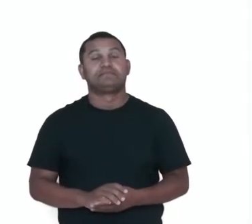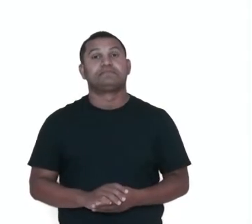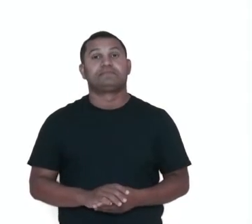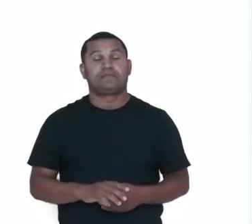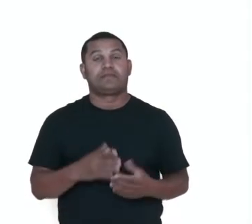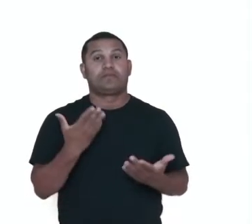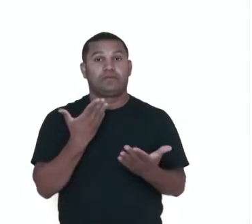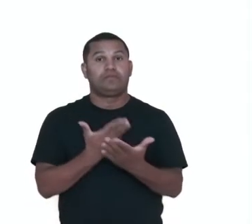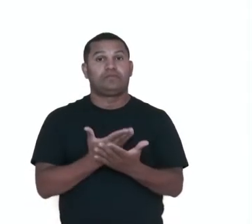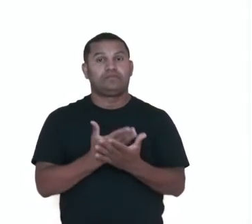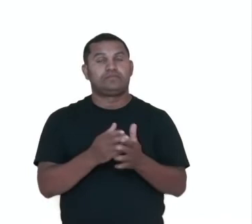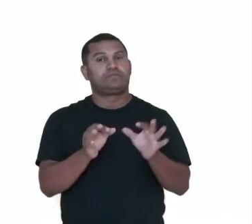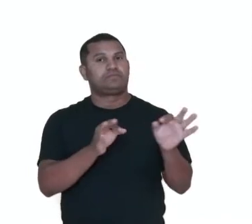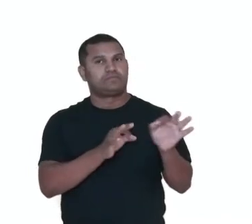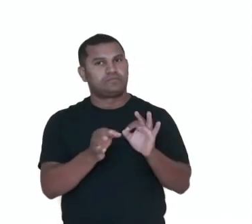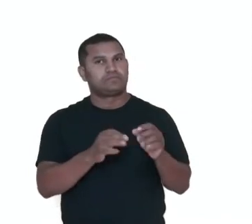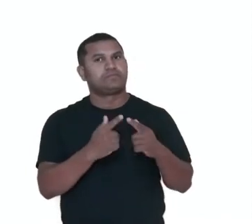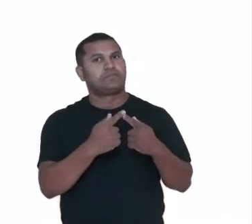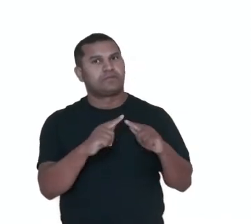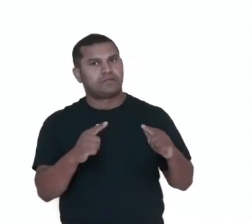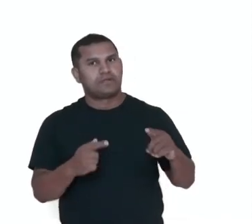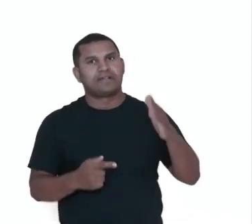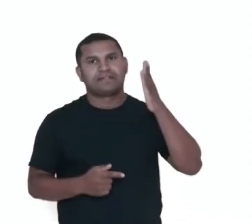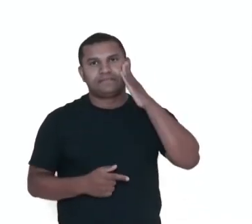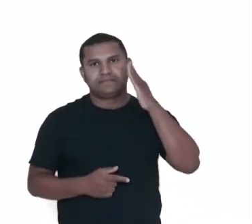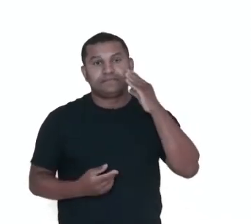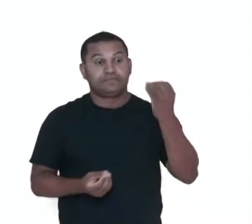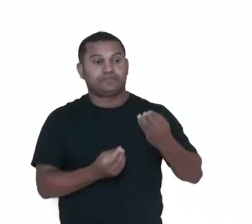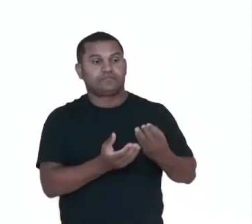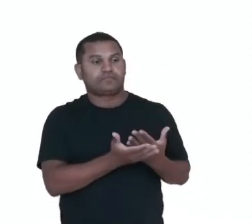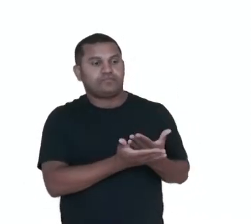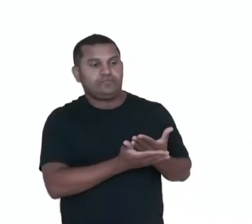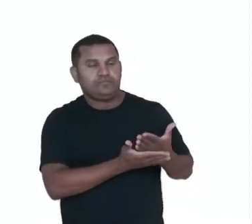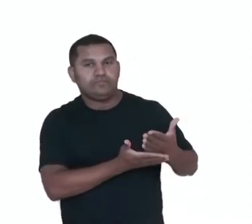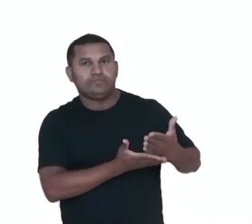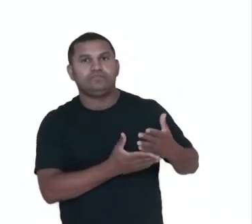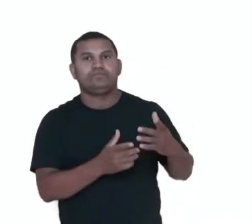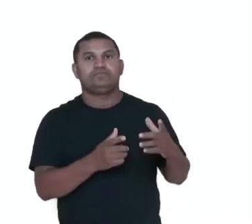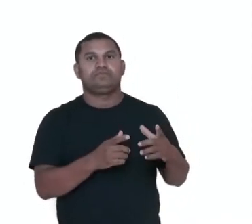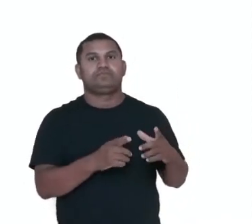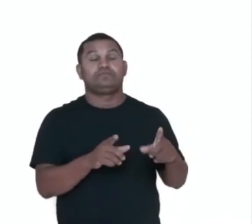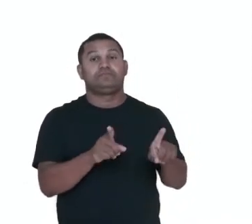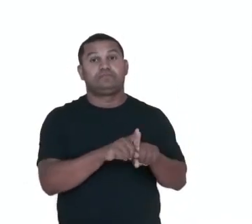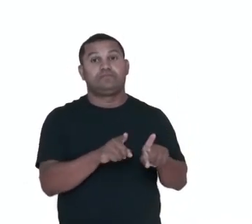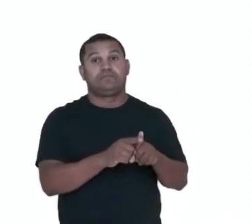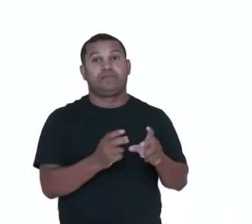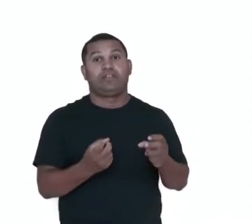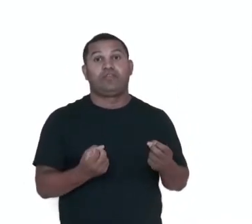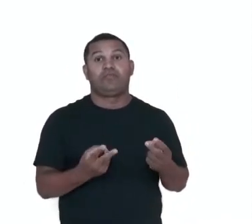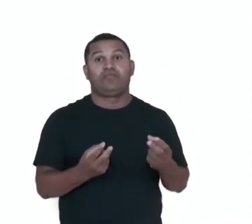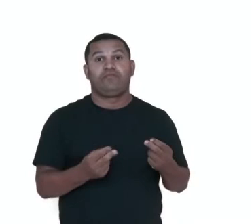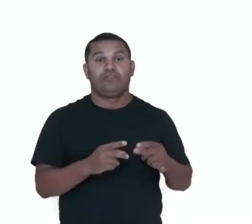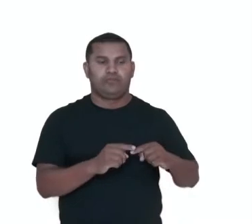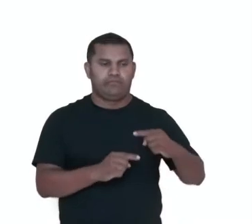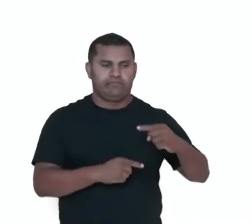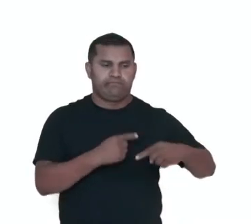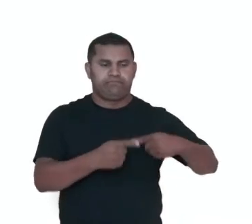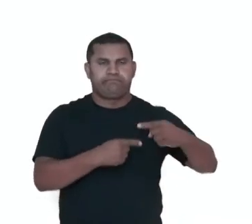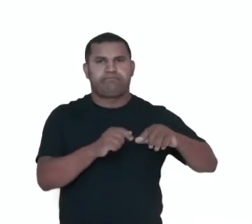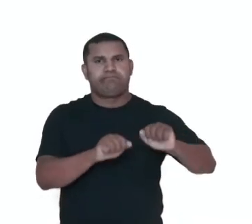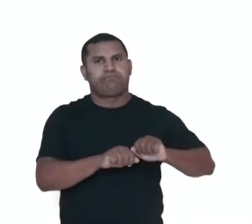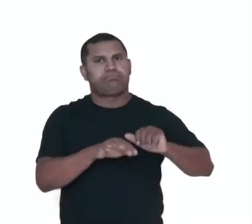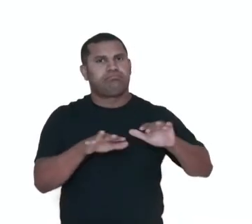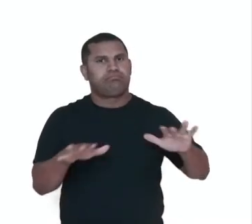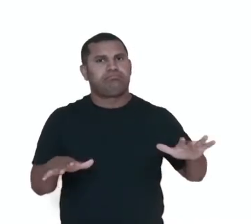da nova doença, podemos entender melhor como ela começou, qual a velocidade que o vírus muda o código genético, como que ele está